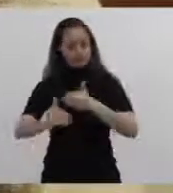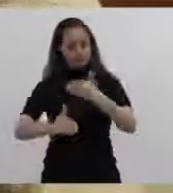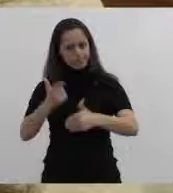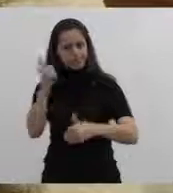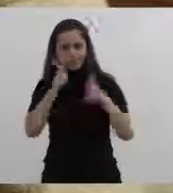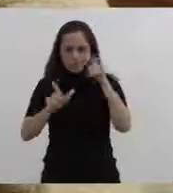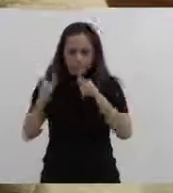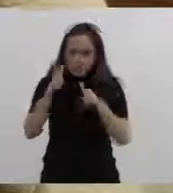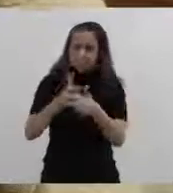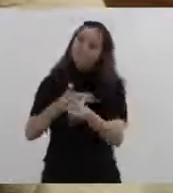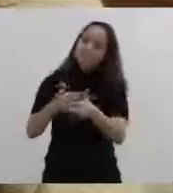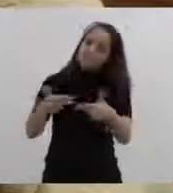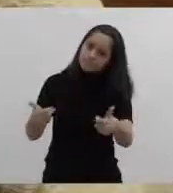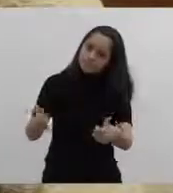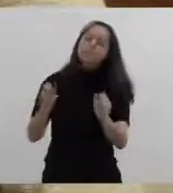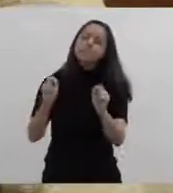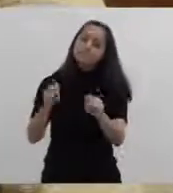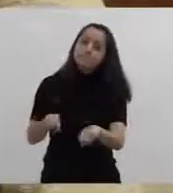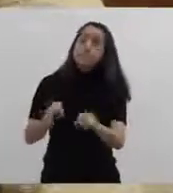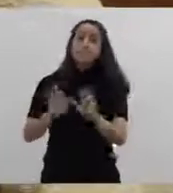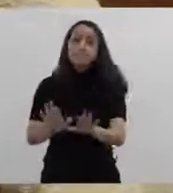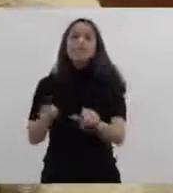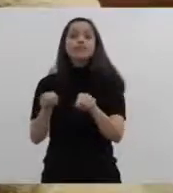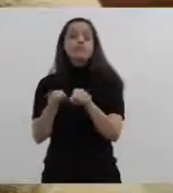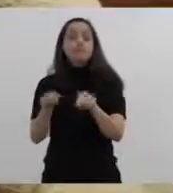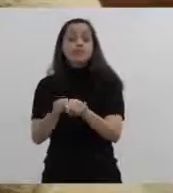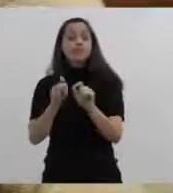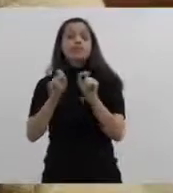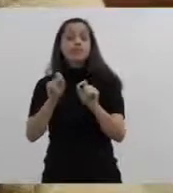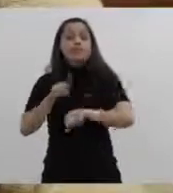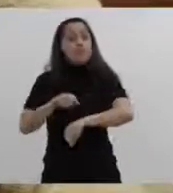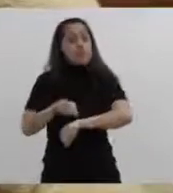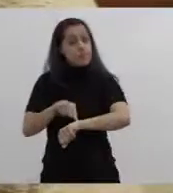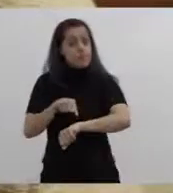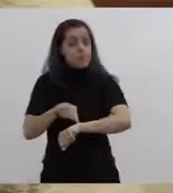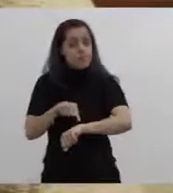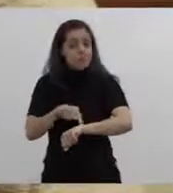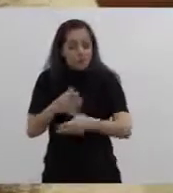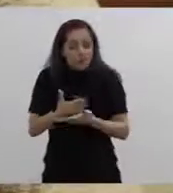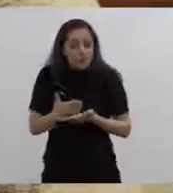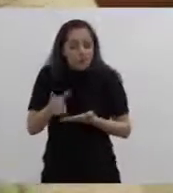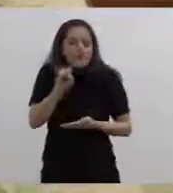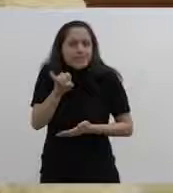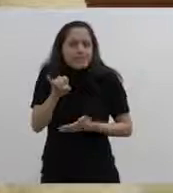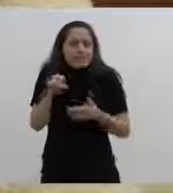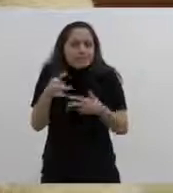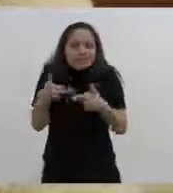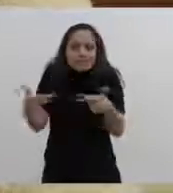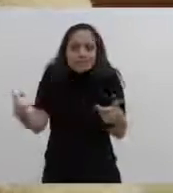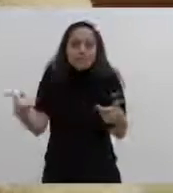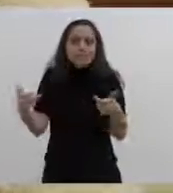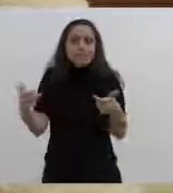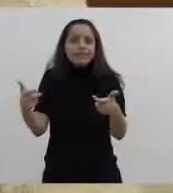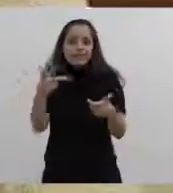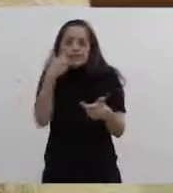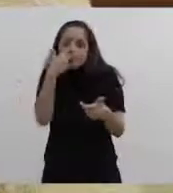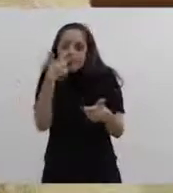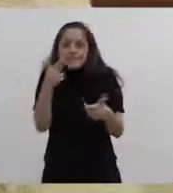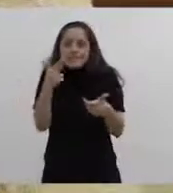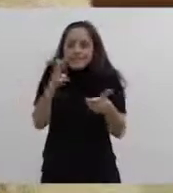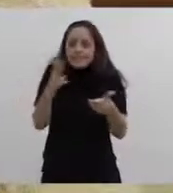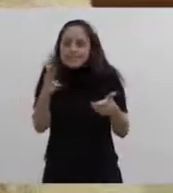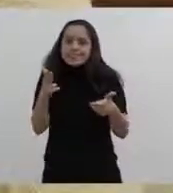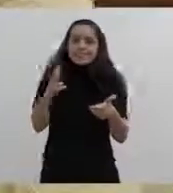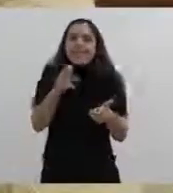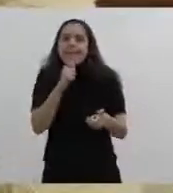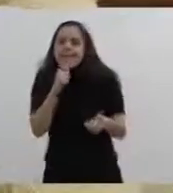que progredimos, que já conquistamos muitas coisas e, principalmente, diria que nesse momento, se há algo de sobra ou